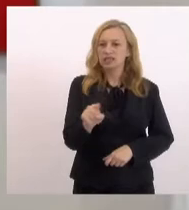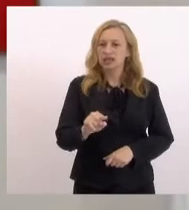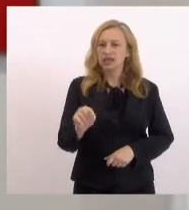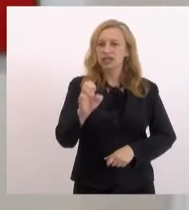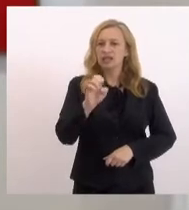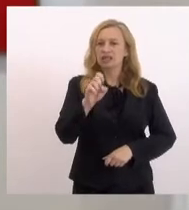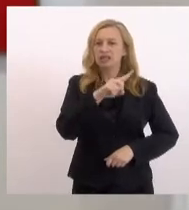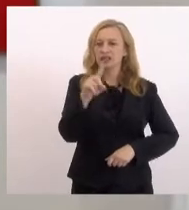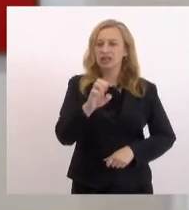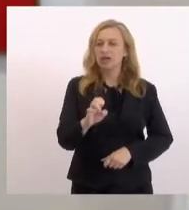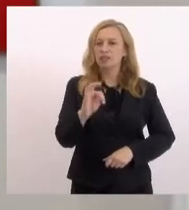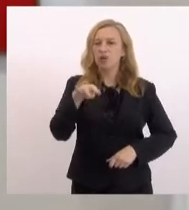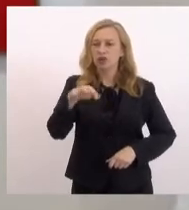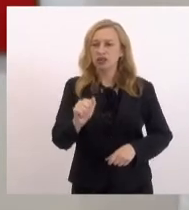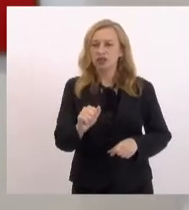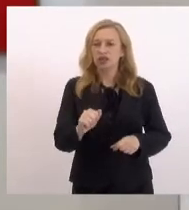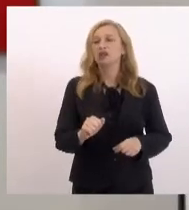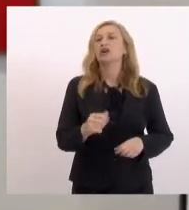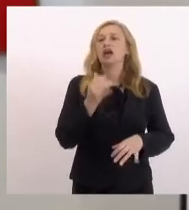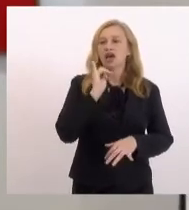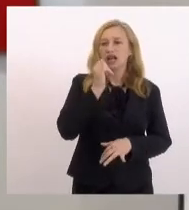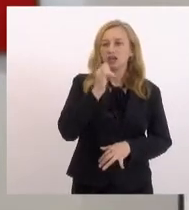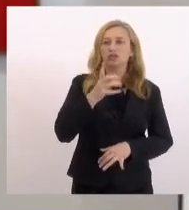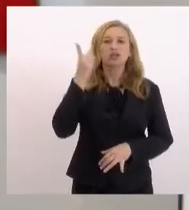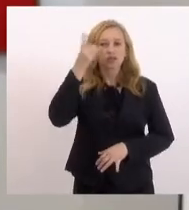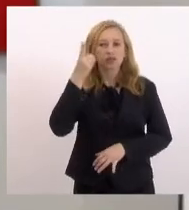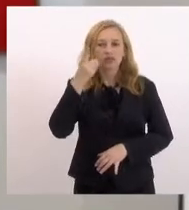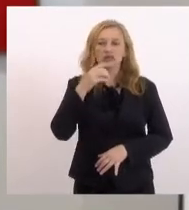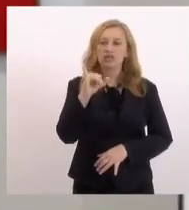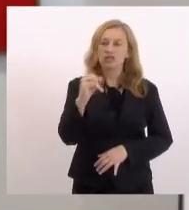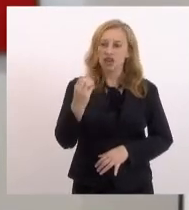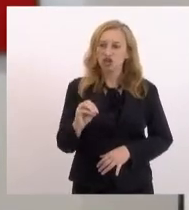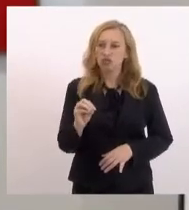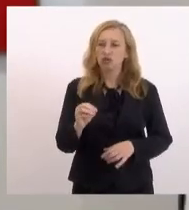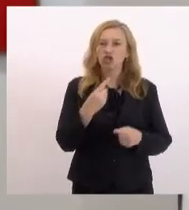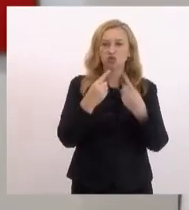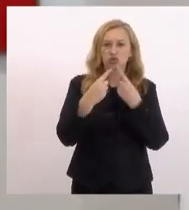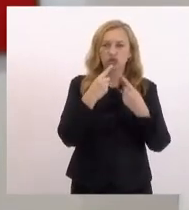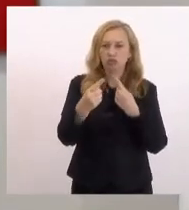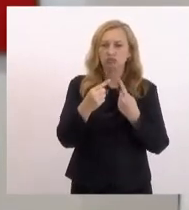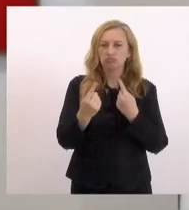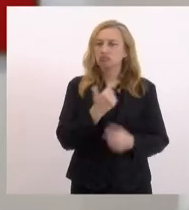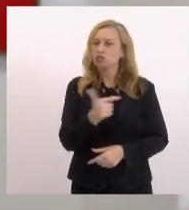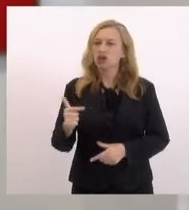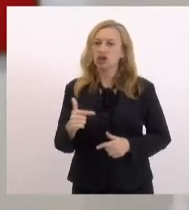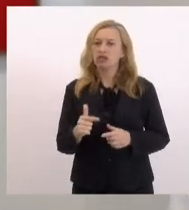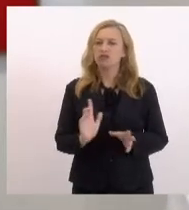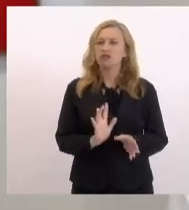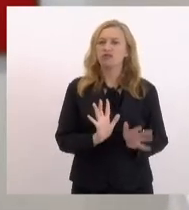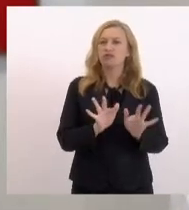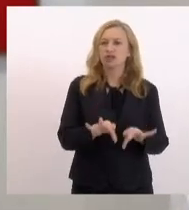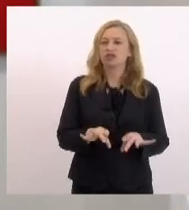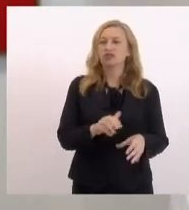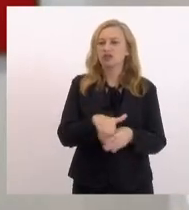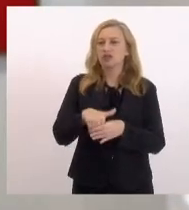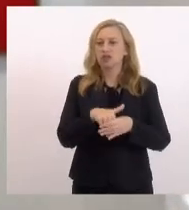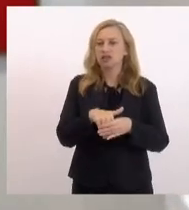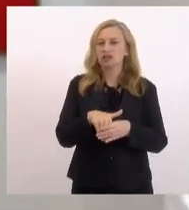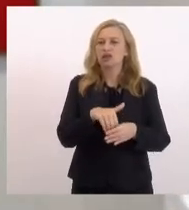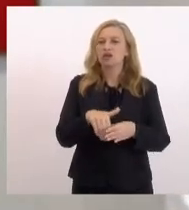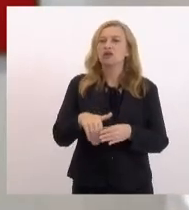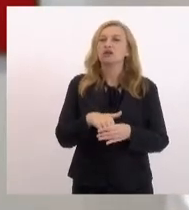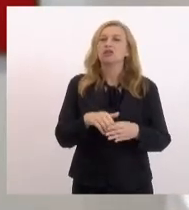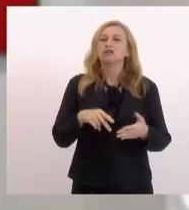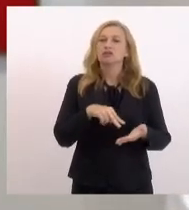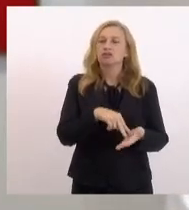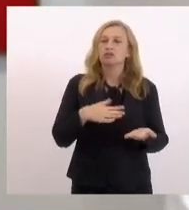Normas Internas e Proporções Externas, favorável, relator deputado Sérgio Fernandes. Em discussão, não havendo quem queira discutir, encerrada a discussão, em votação, os senhores que aprovam